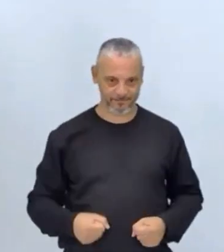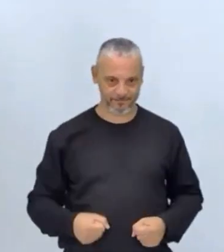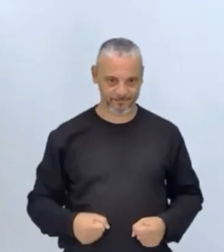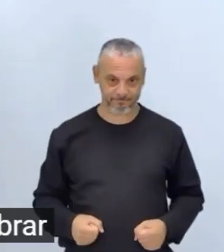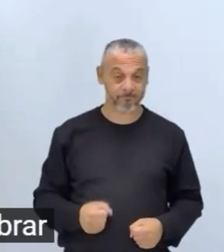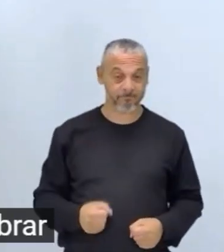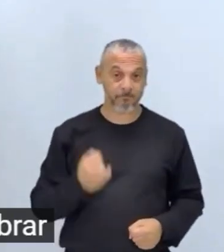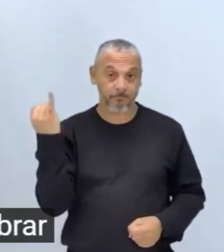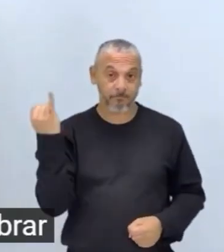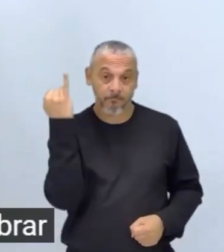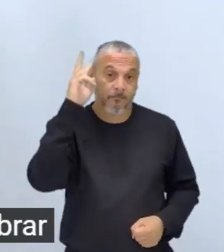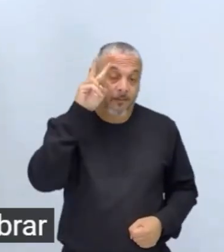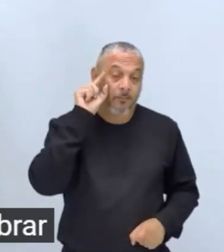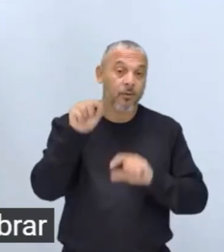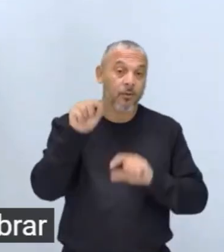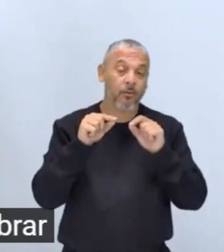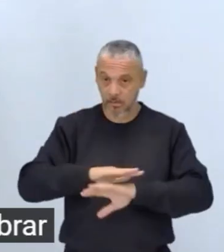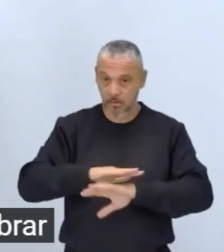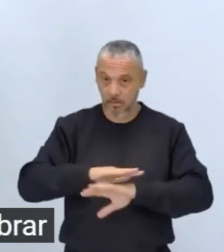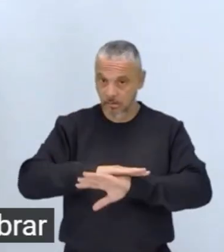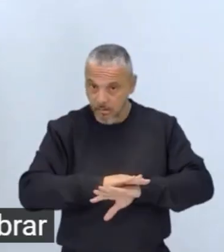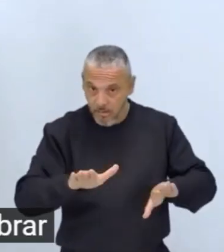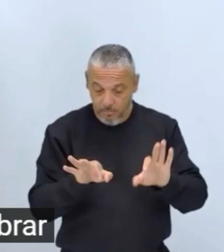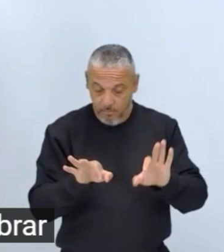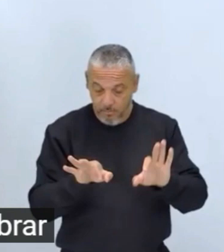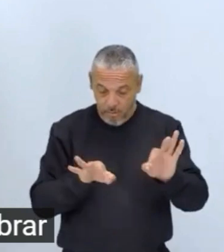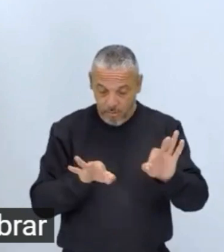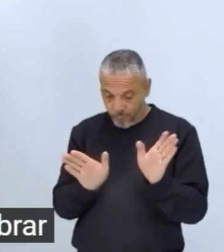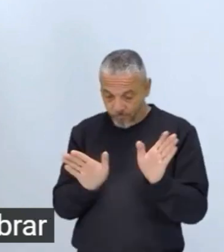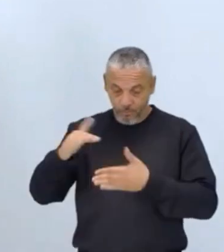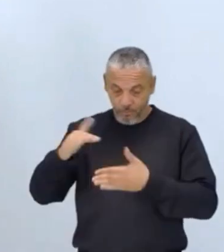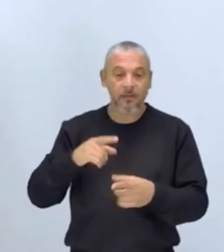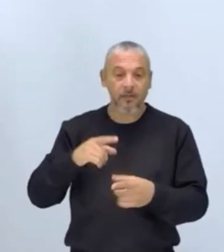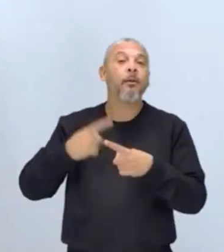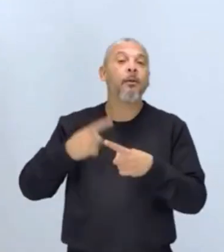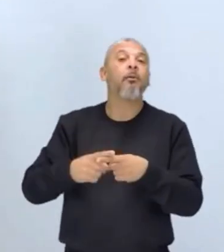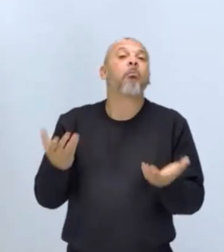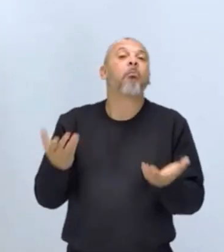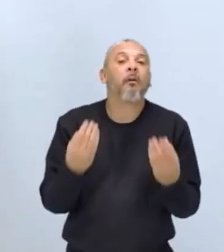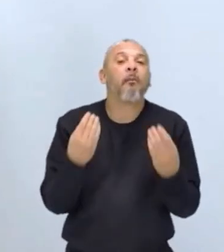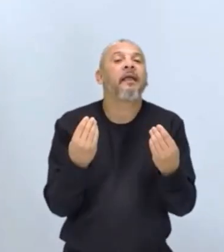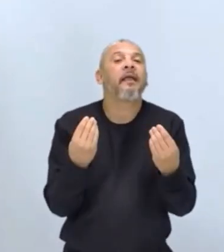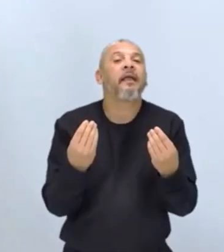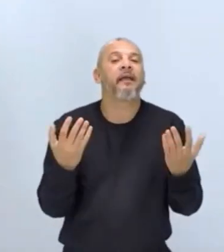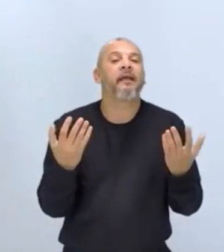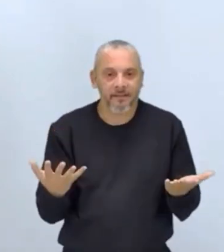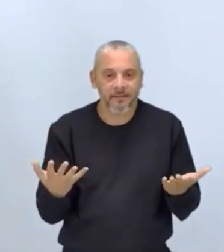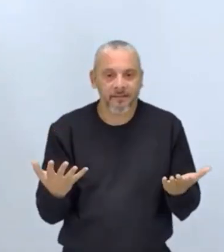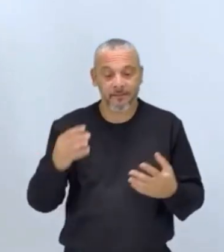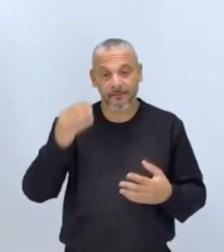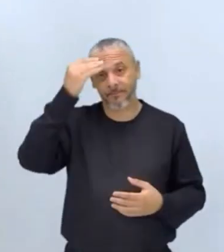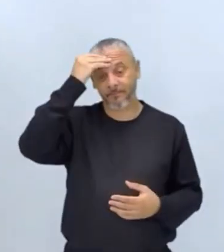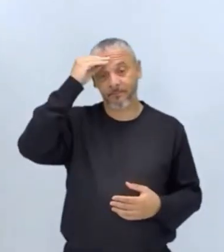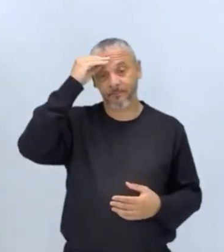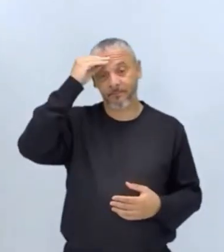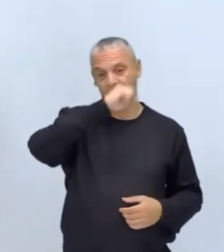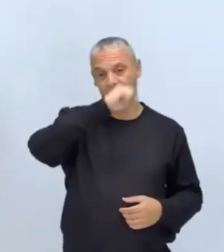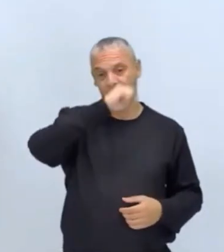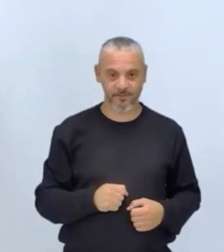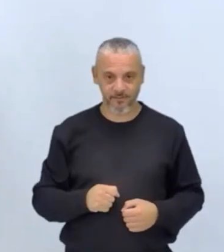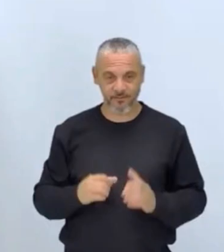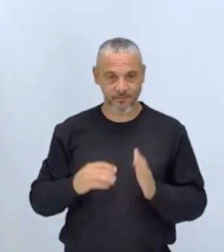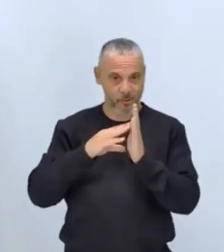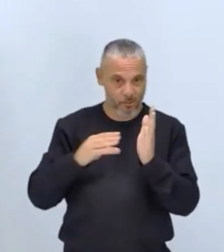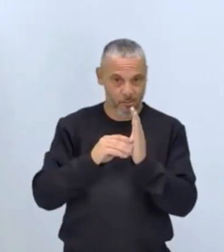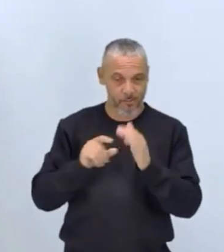parte. Lembrando que não é só fazer a montagem, é lembrar por que nós estamos montando isso daqui e o que foi trabalhado.